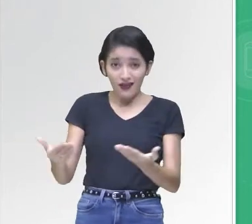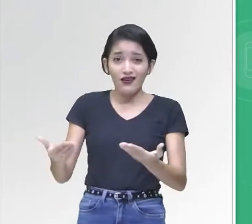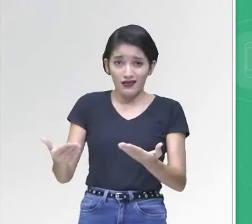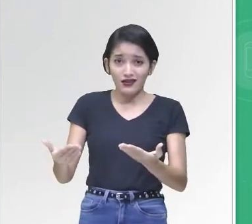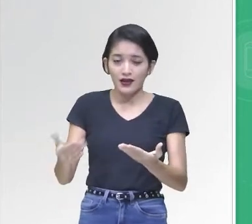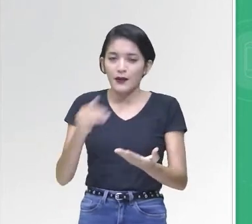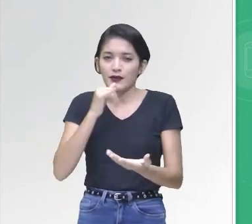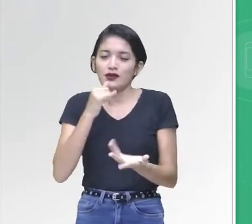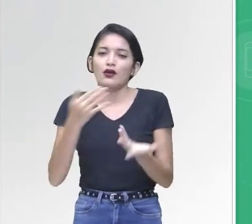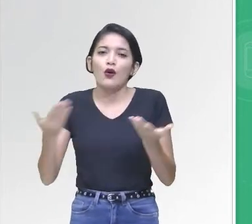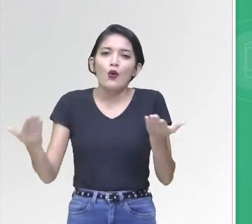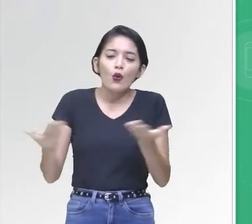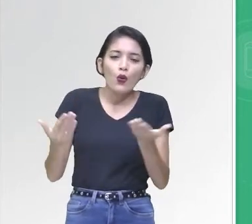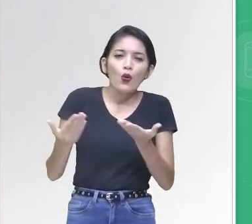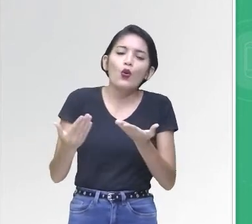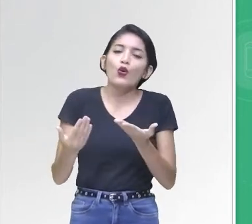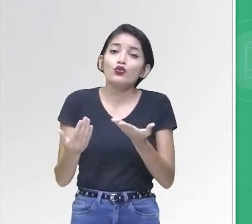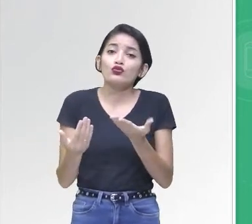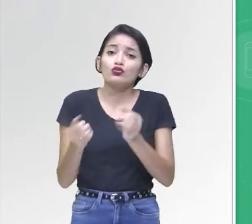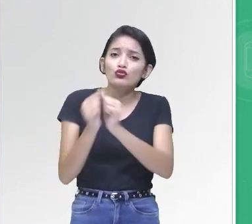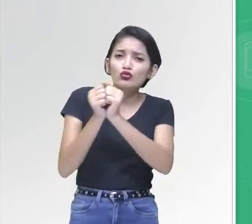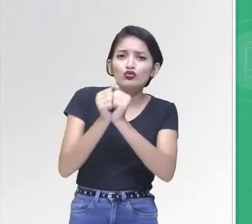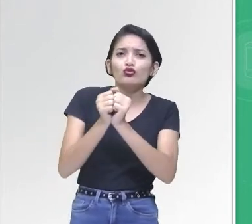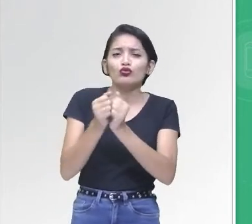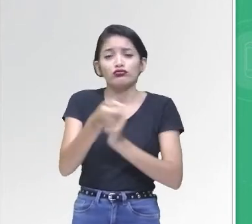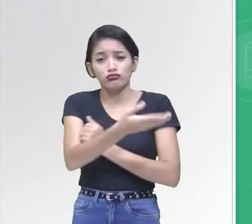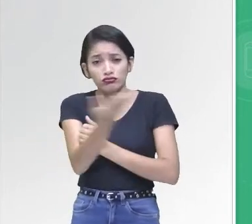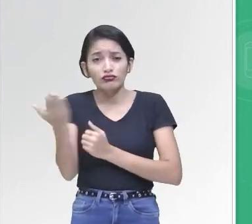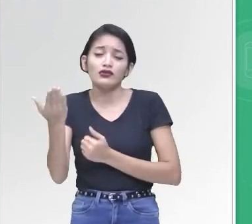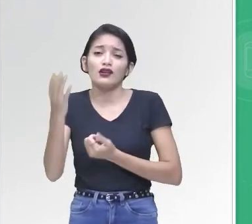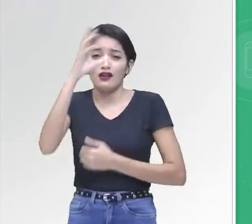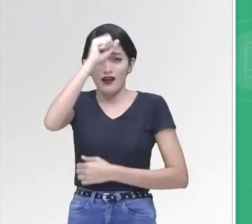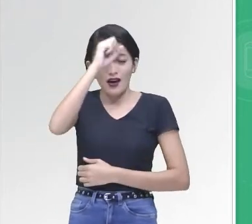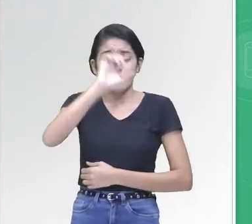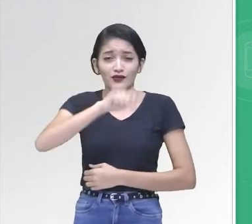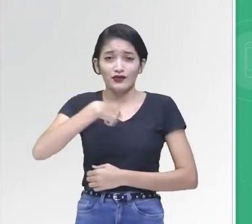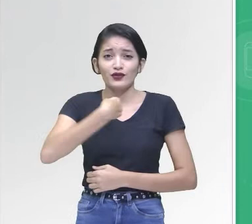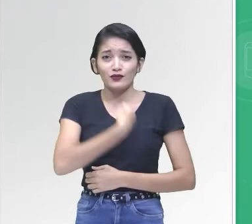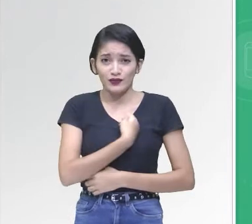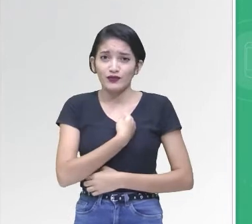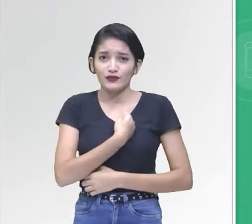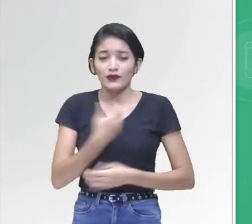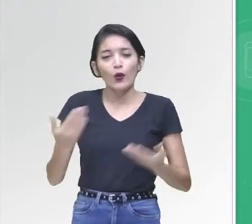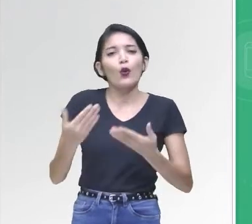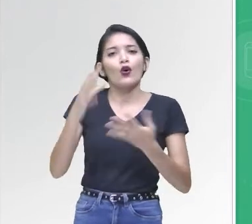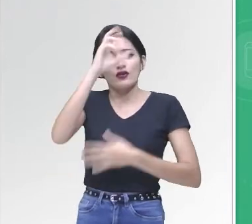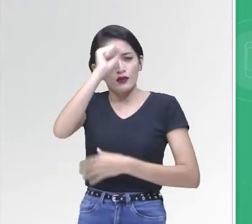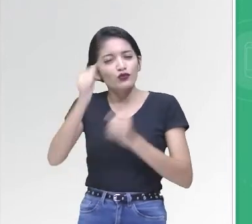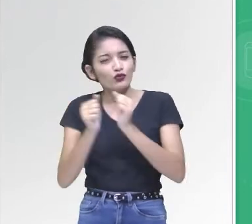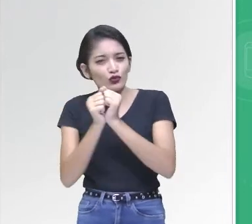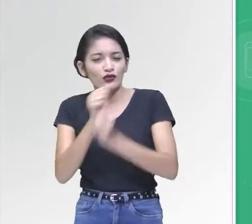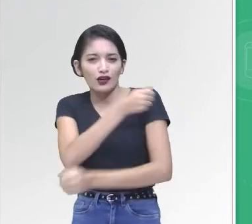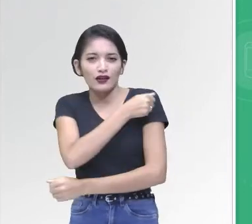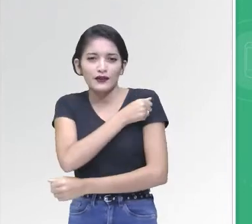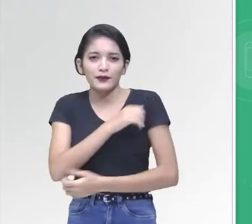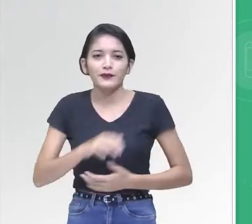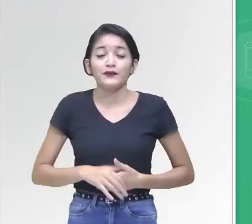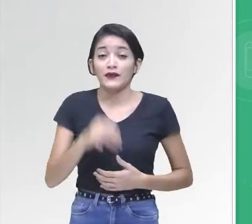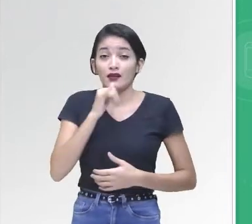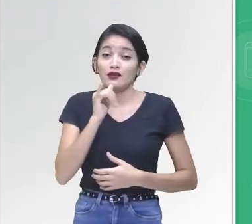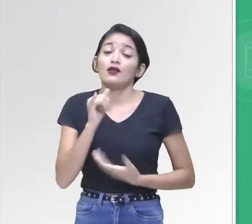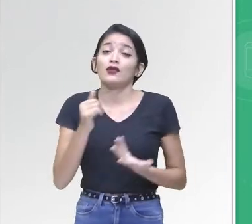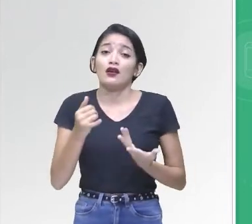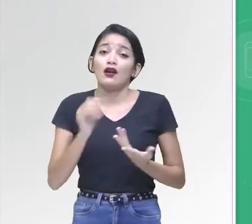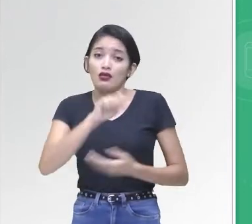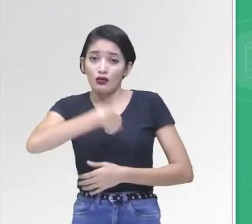aqui com vocês aprendendo espanhol. Hoje eu aprendo espanhol com meus alunos. Aí no espanhol, hoy yo aprendo espanhol